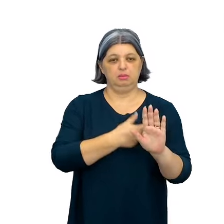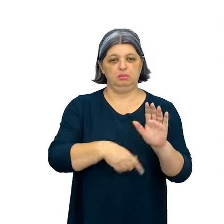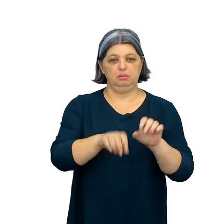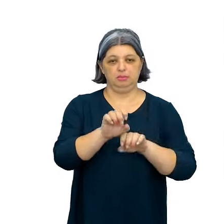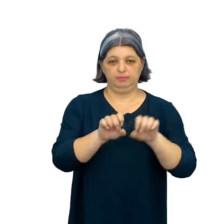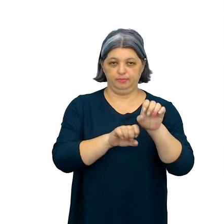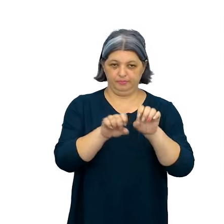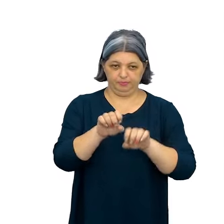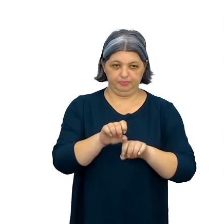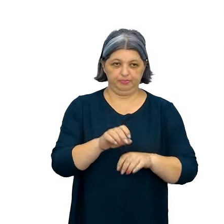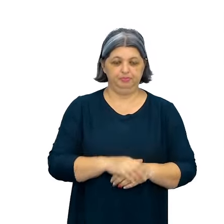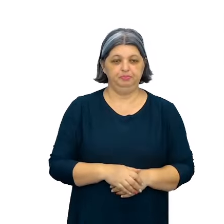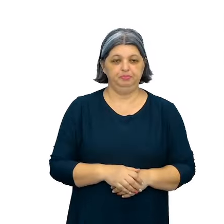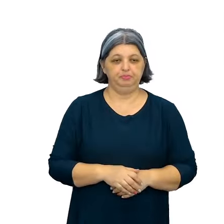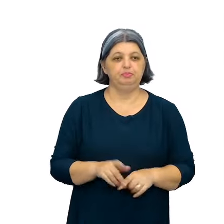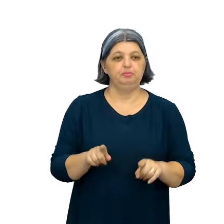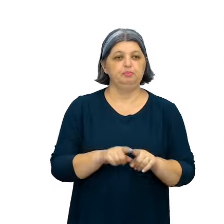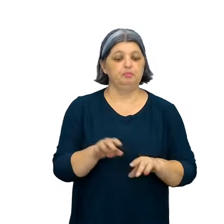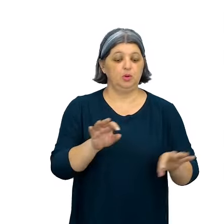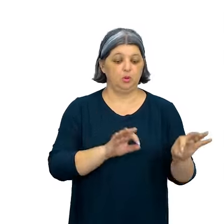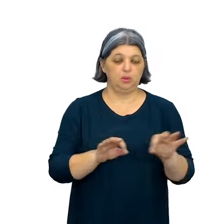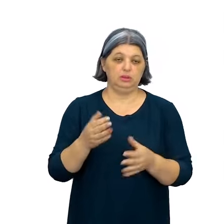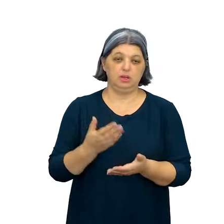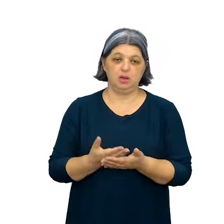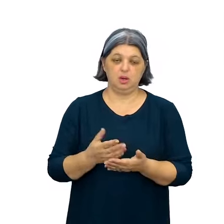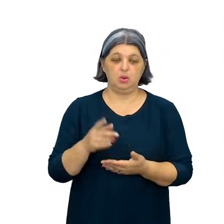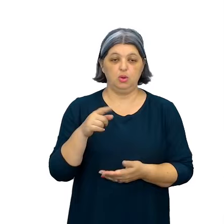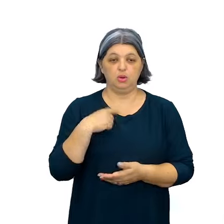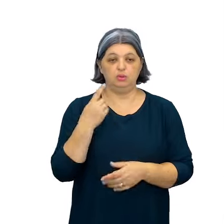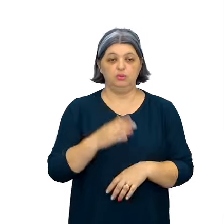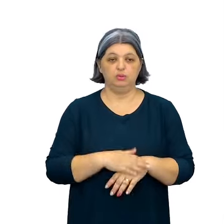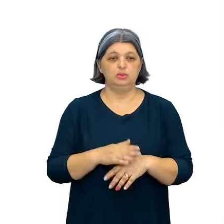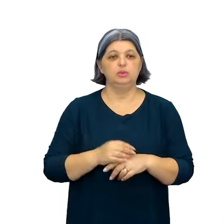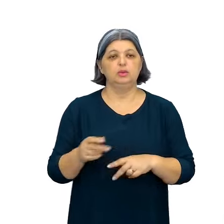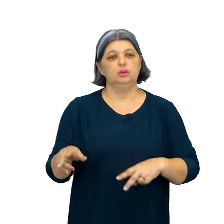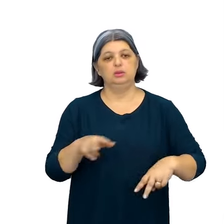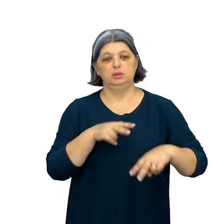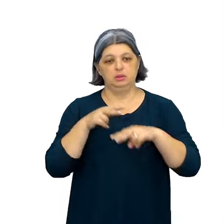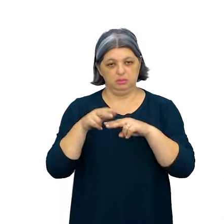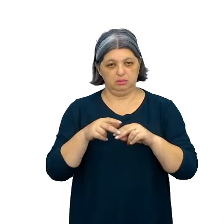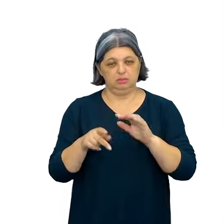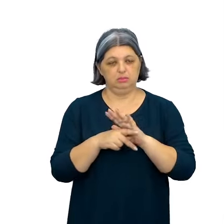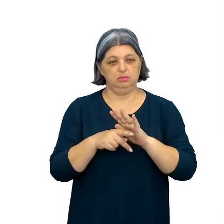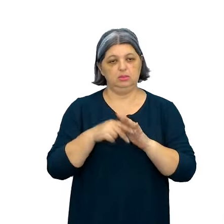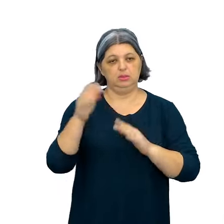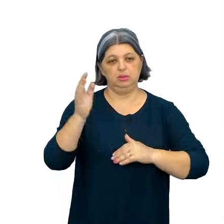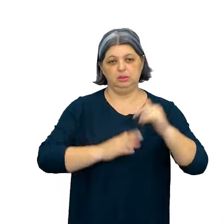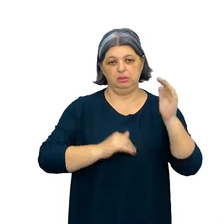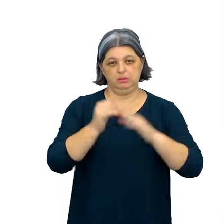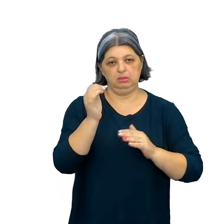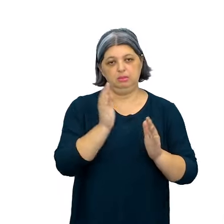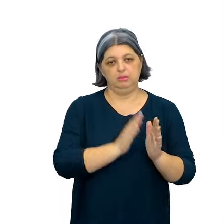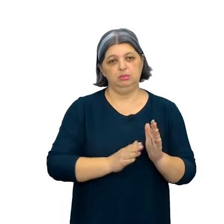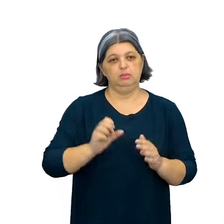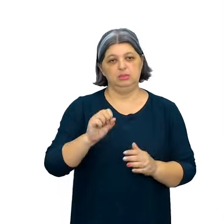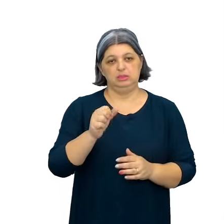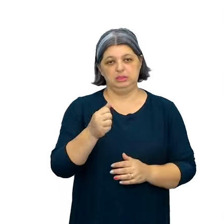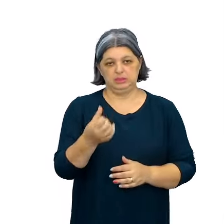composicional. E para analisar essas aulas, nós vamos rever as habilidades, ou a habilidade essencial da sequência de atividade